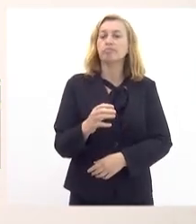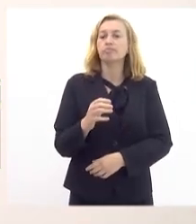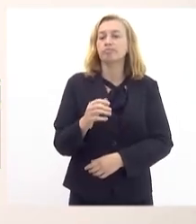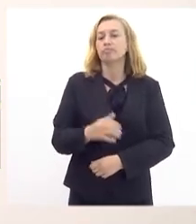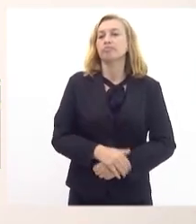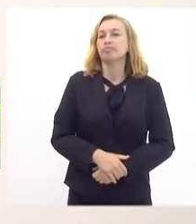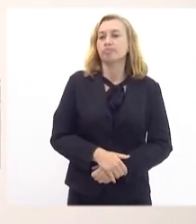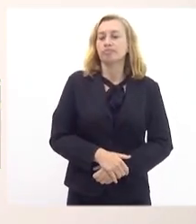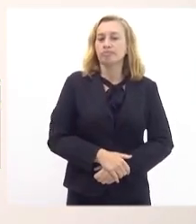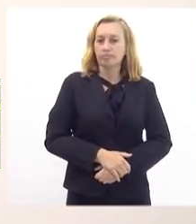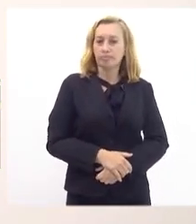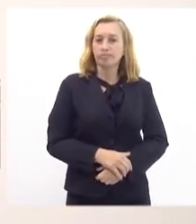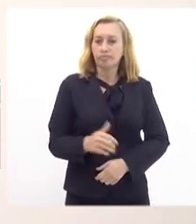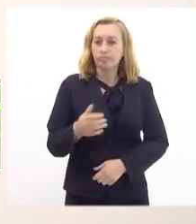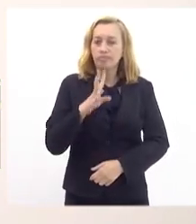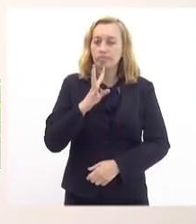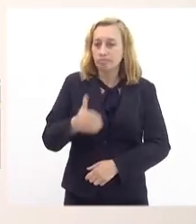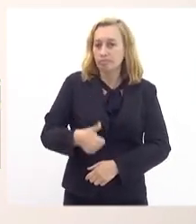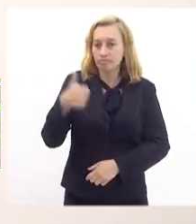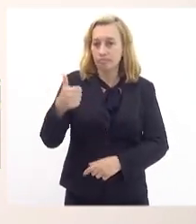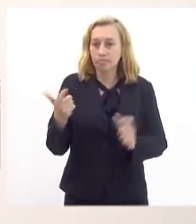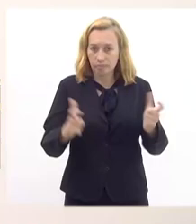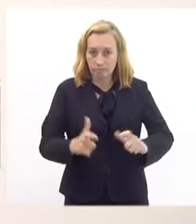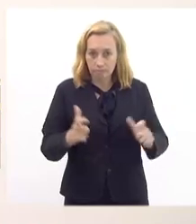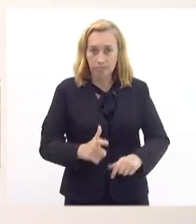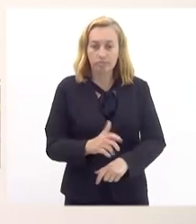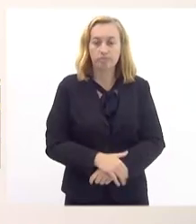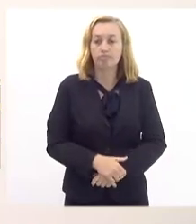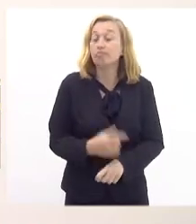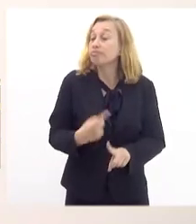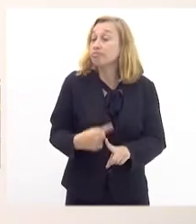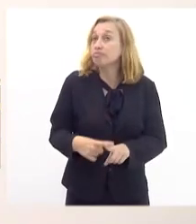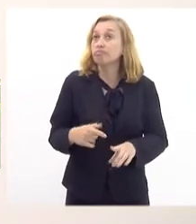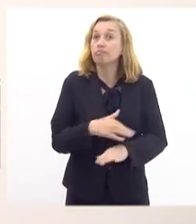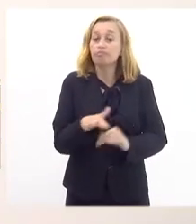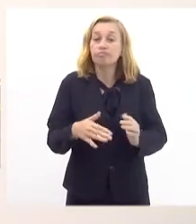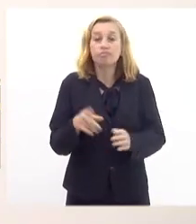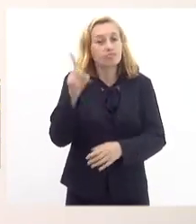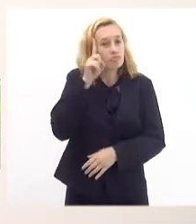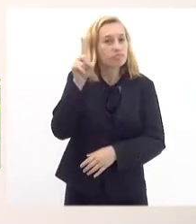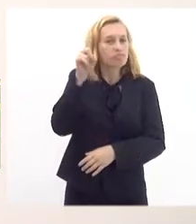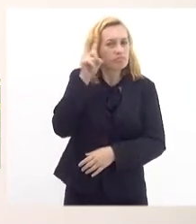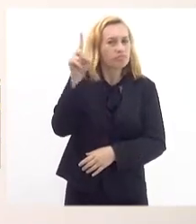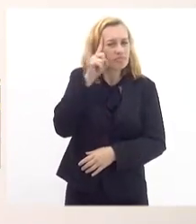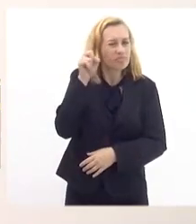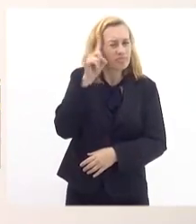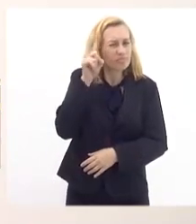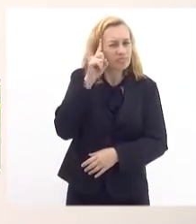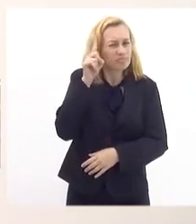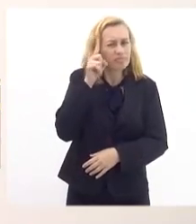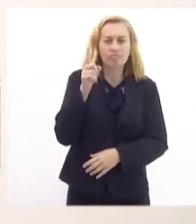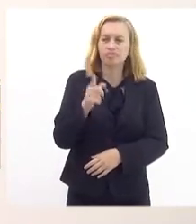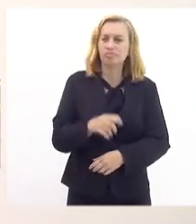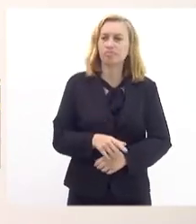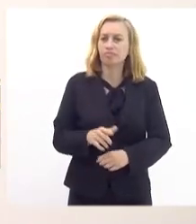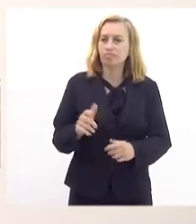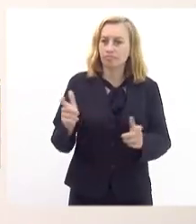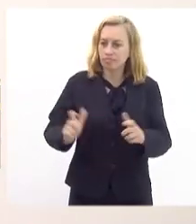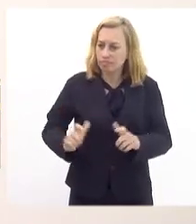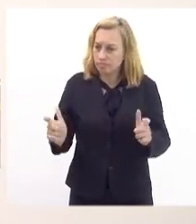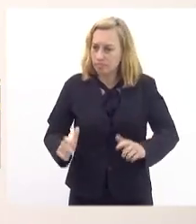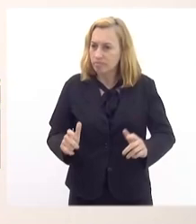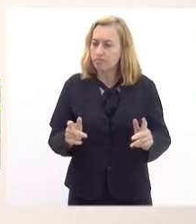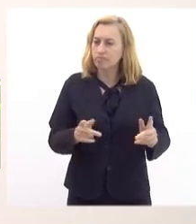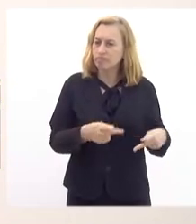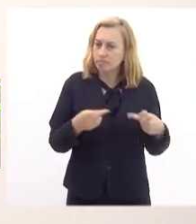profissionais que melhor conhece a região né É porque todos os dias eles estão ali na sua